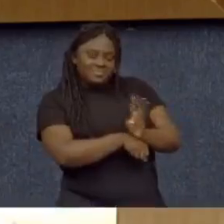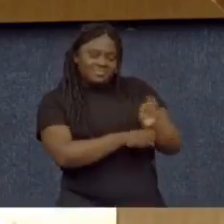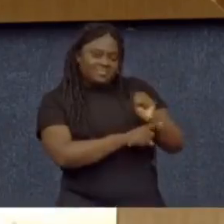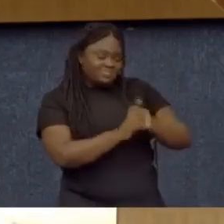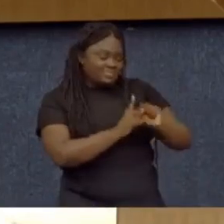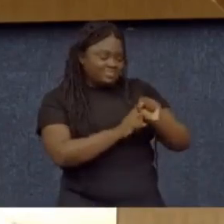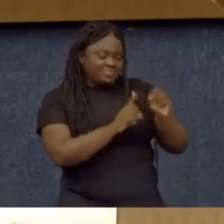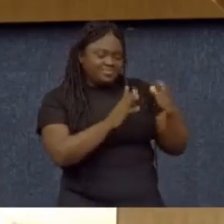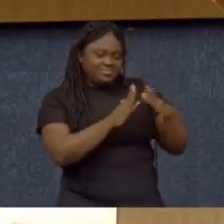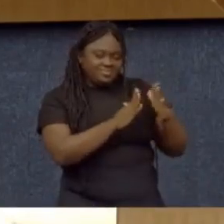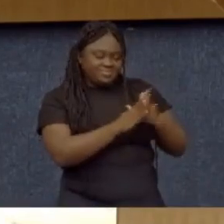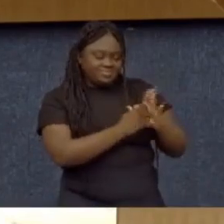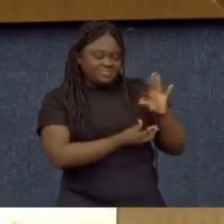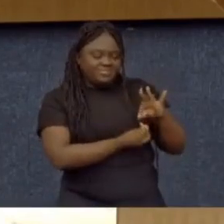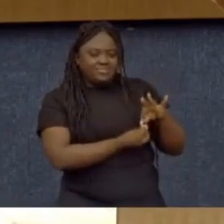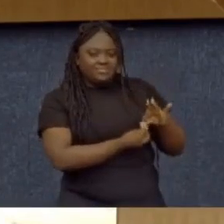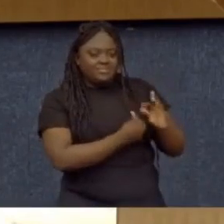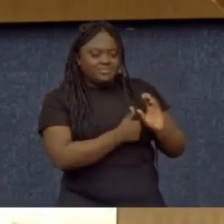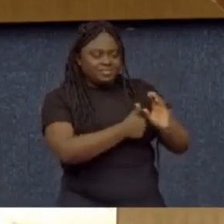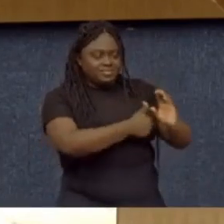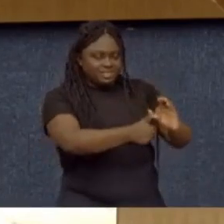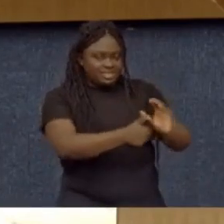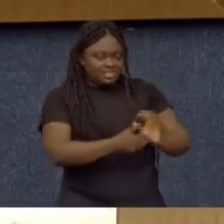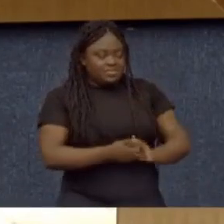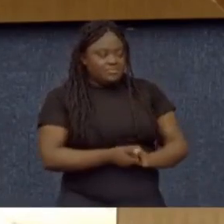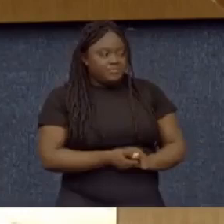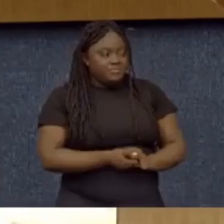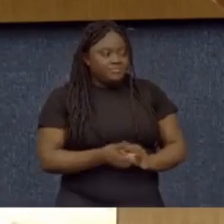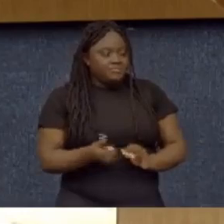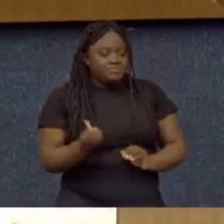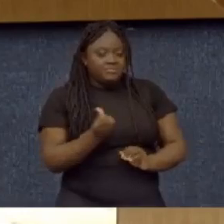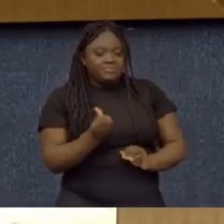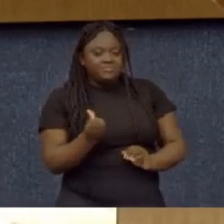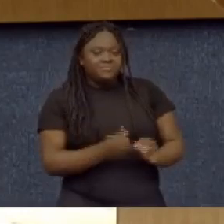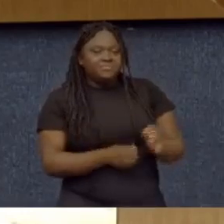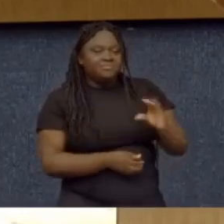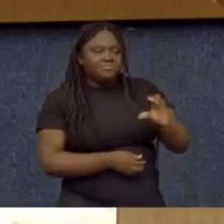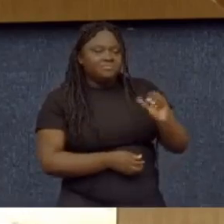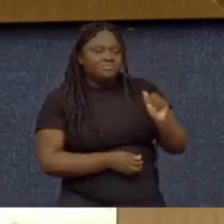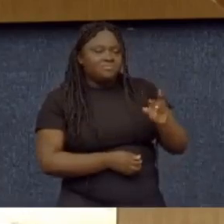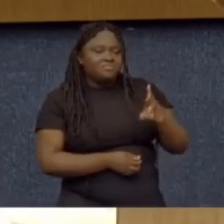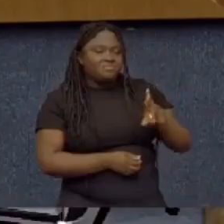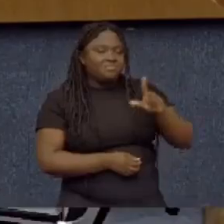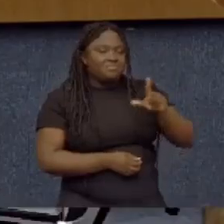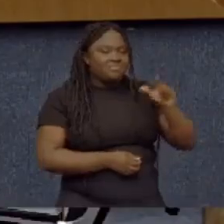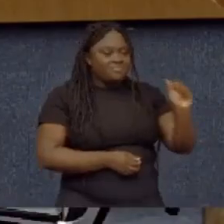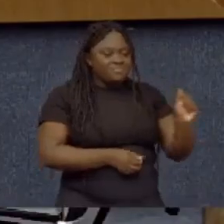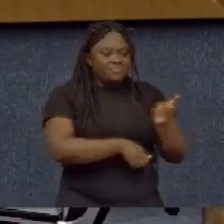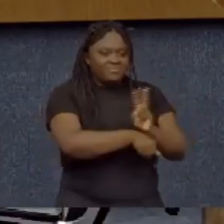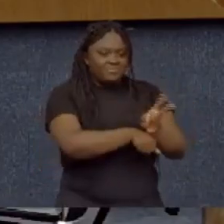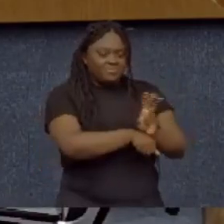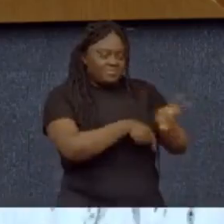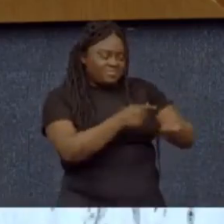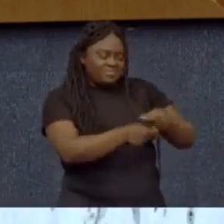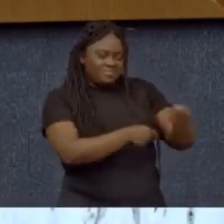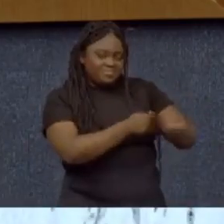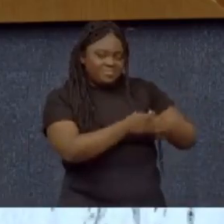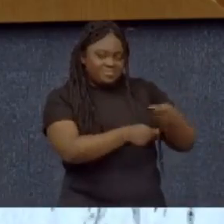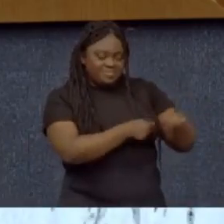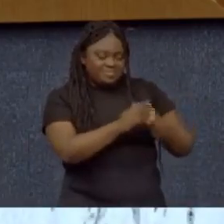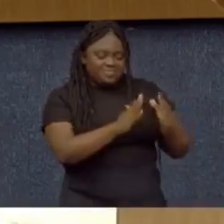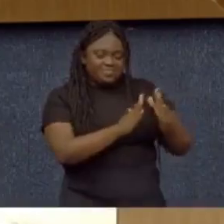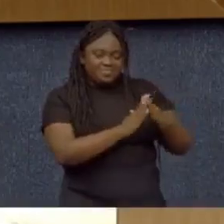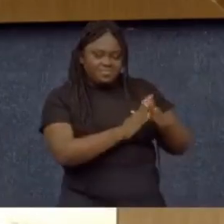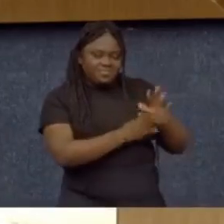da Casa Espírita Cristã Santo Agostinho. Carla Maria Cardoso, diretora administrativa da Casa Espírita